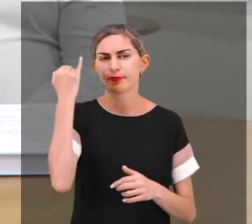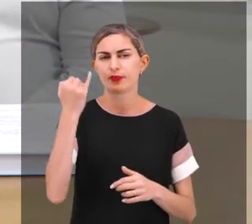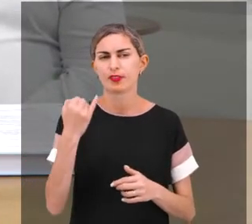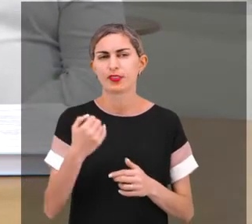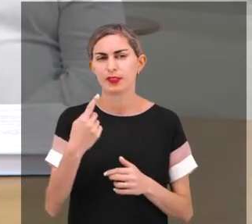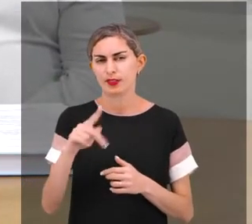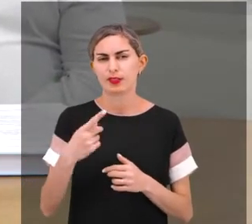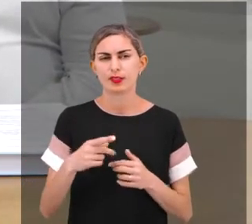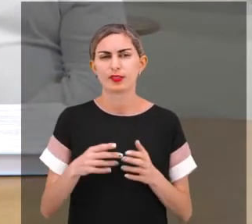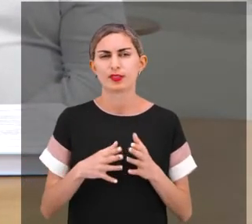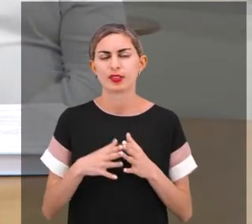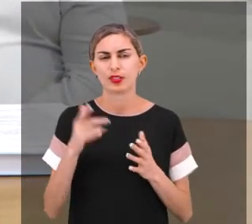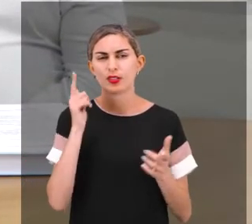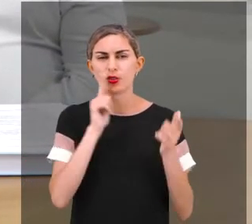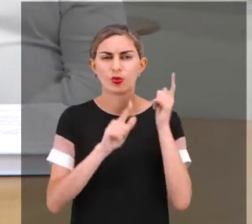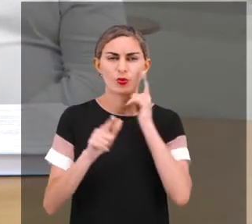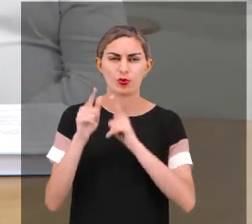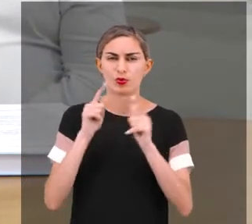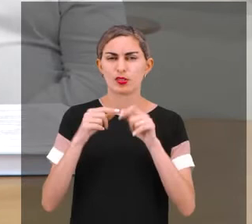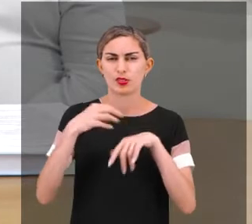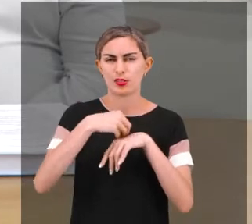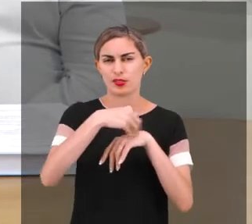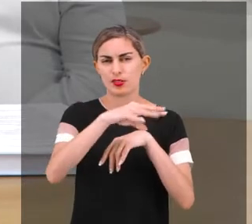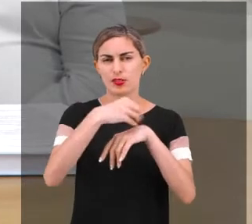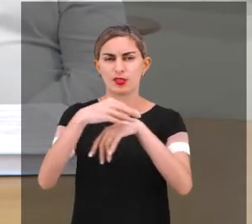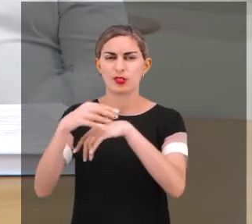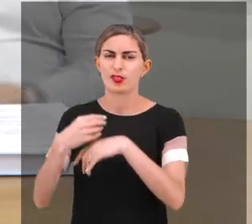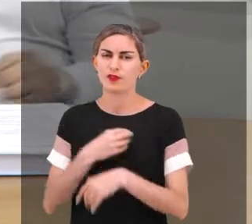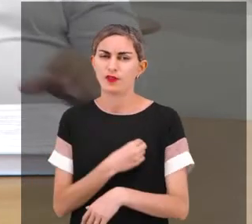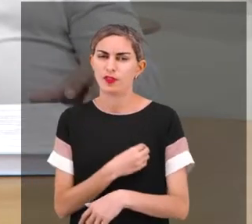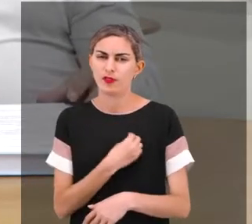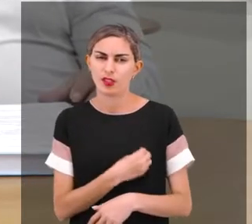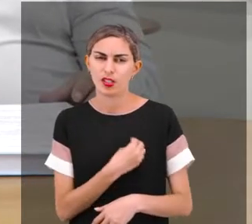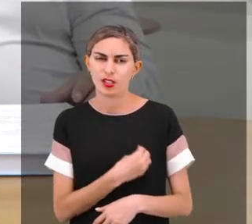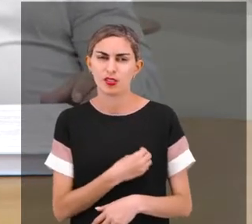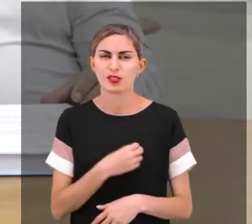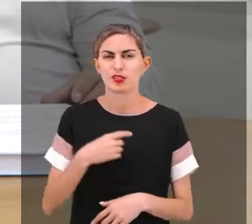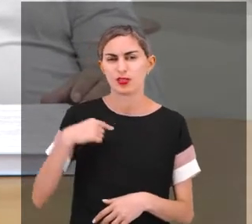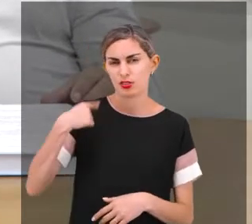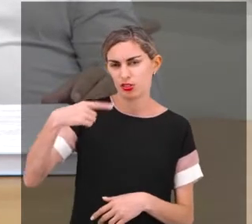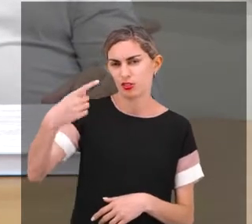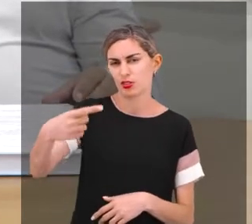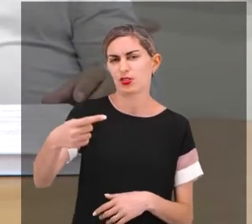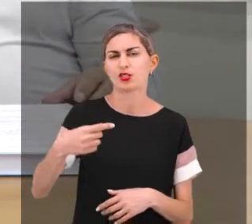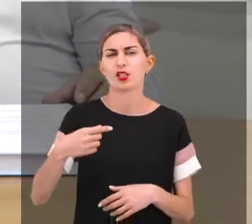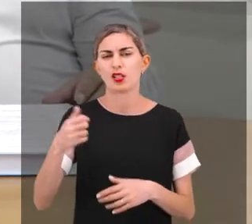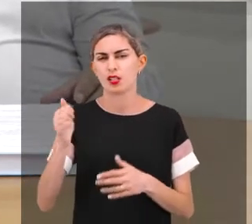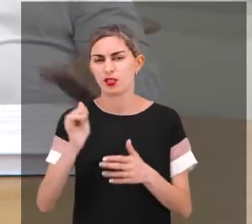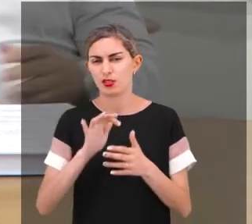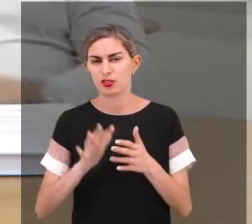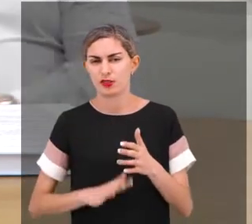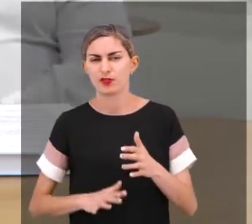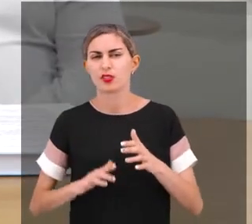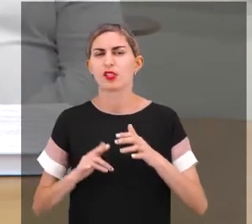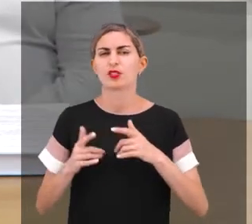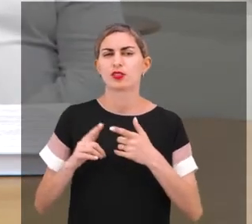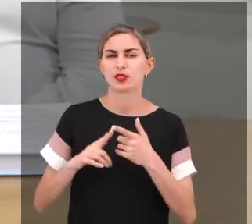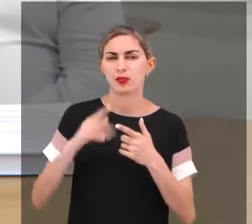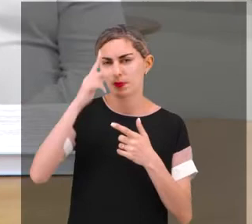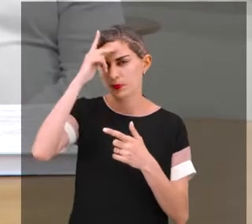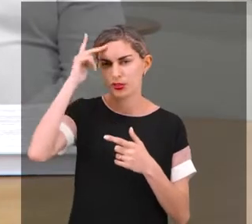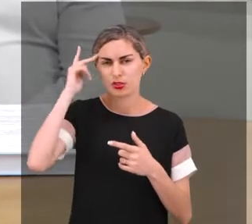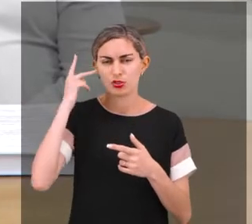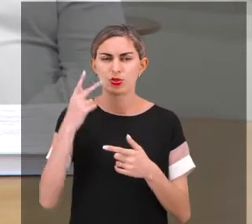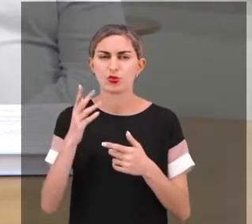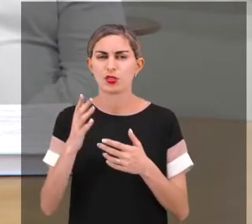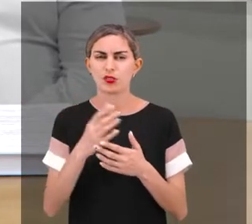Luiz, que nesse momento a gente consiga levar para vocês, alunos, a vivência do dia a dia, o dia a dia da atividade portuária, de alguém